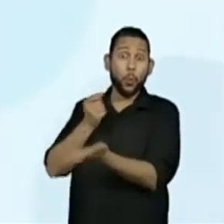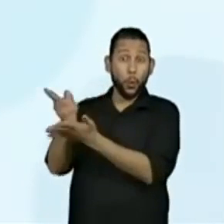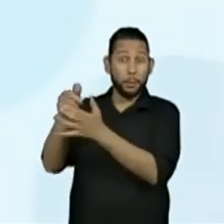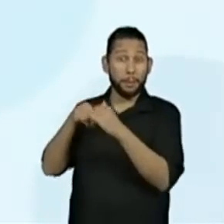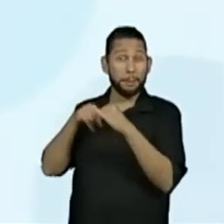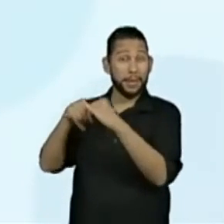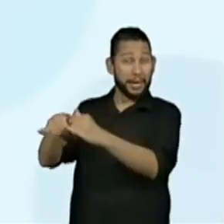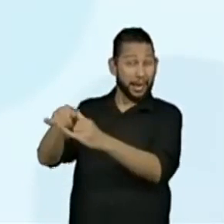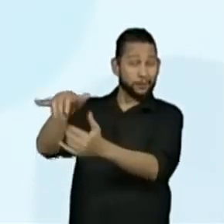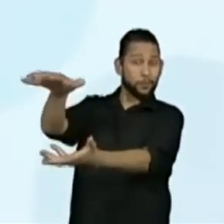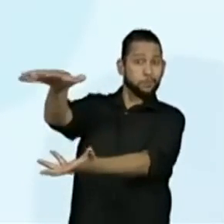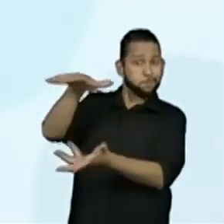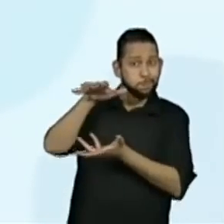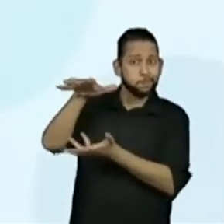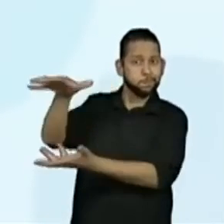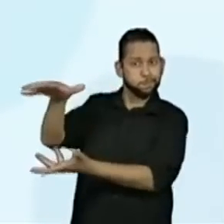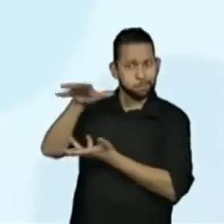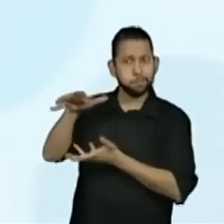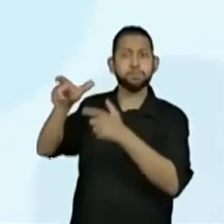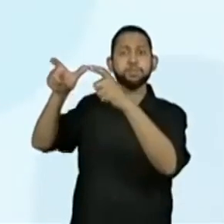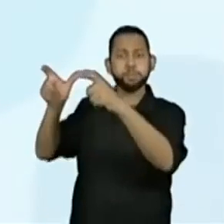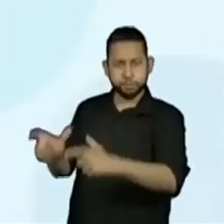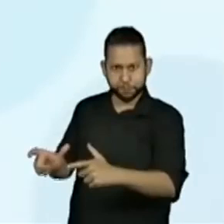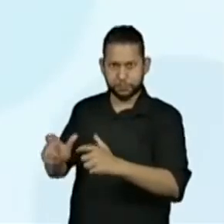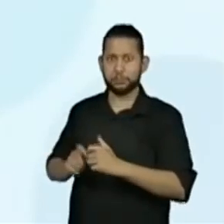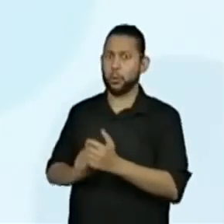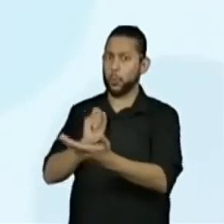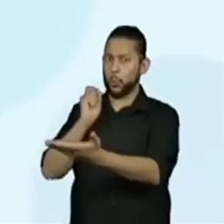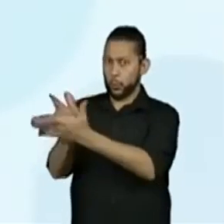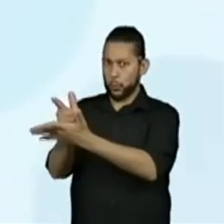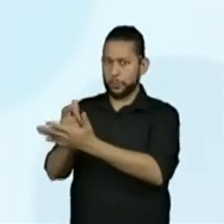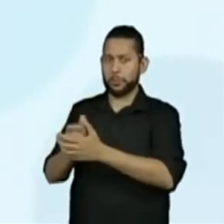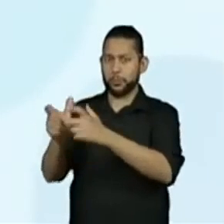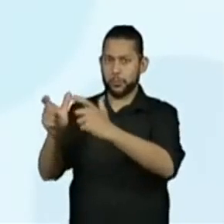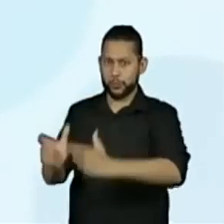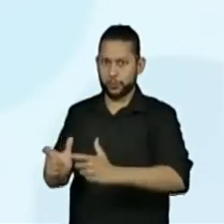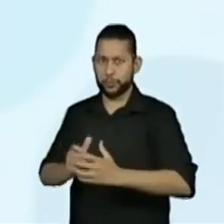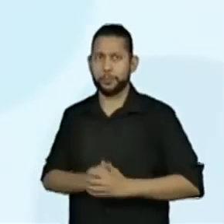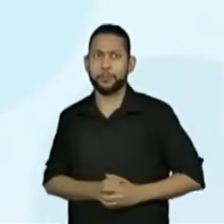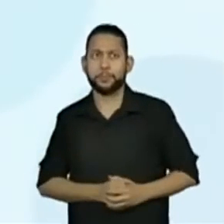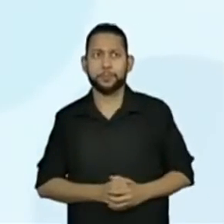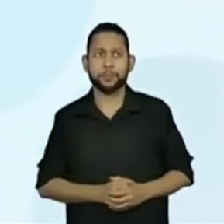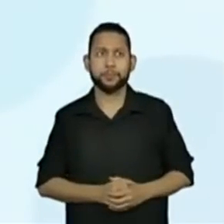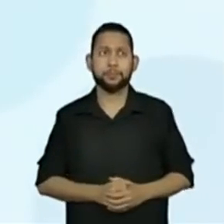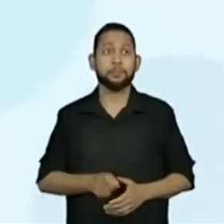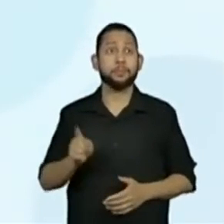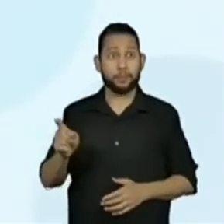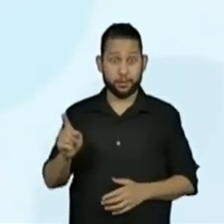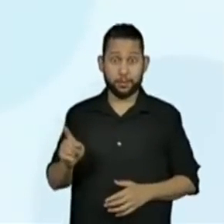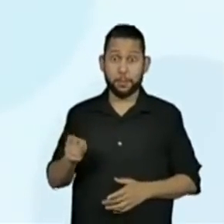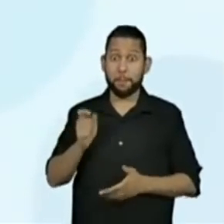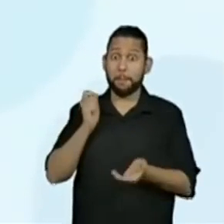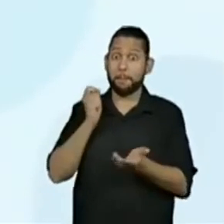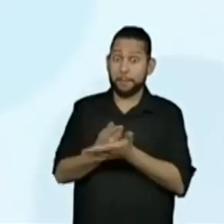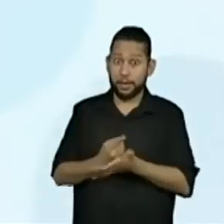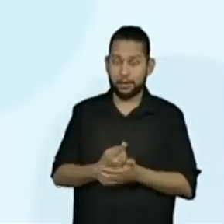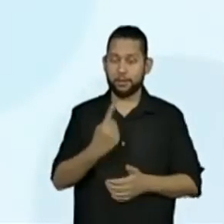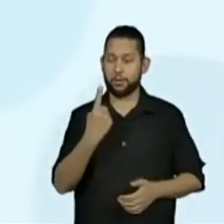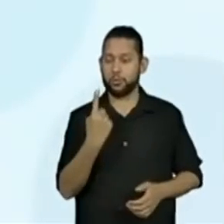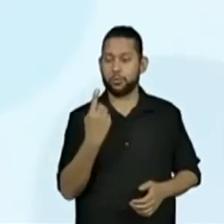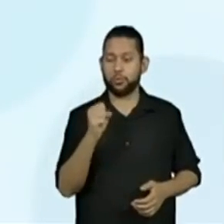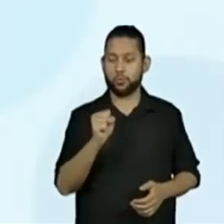os ingredientes para as pizzas que vende e ele paga